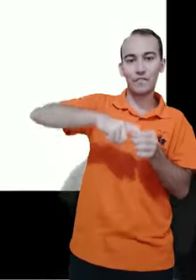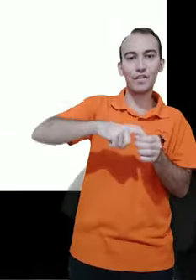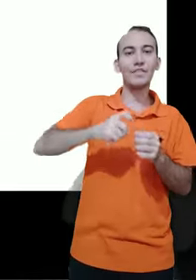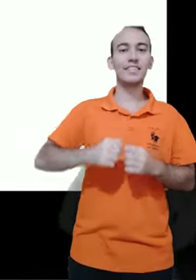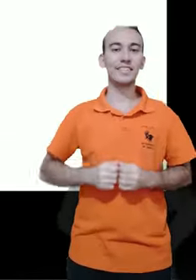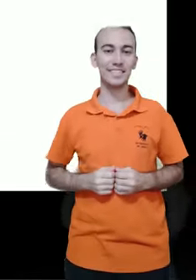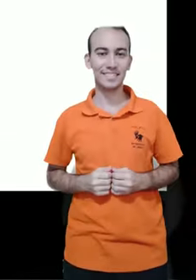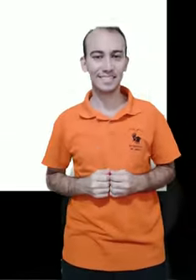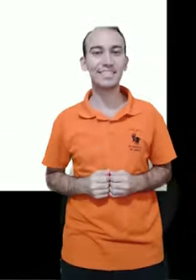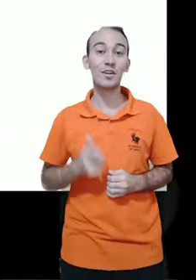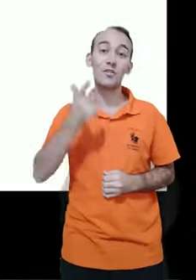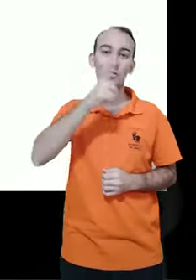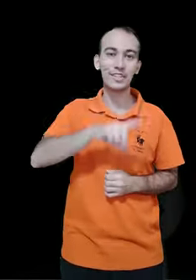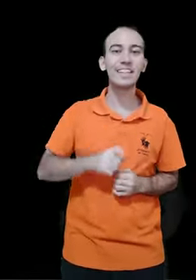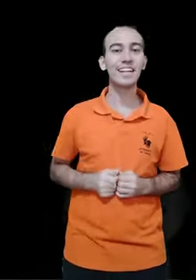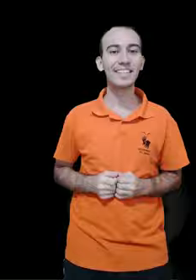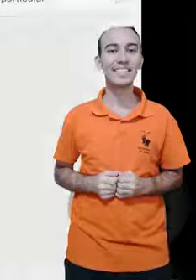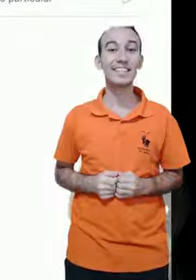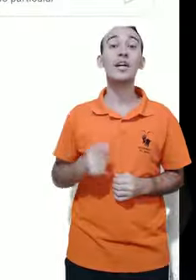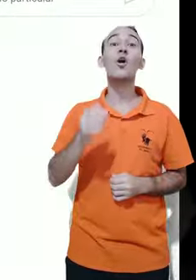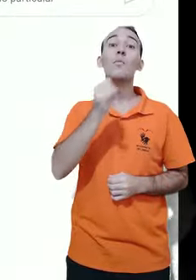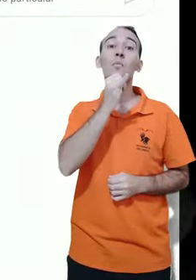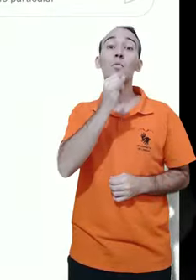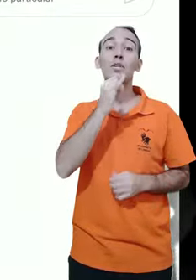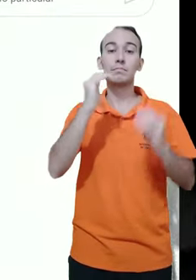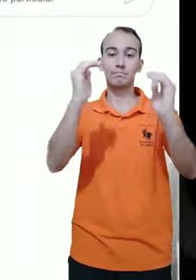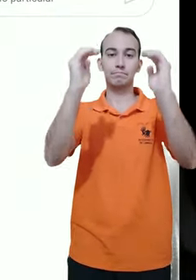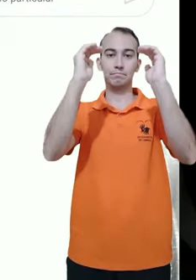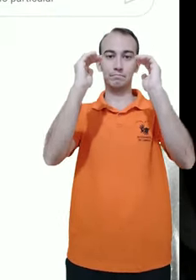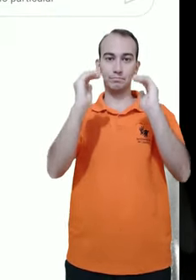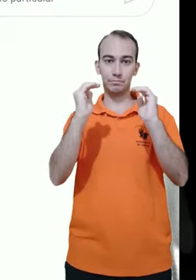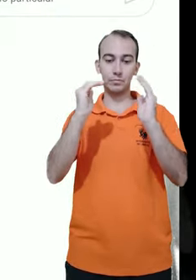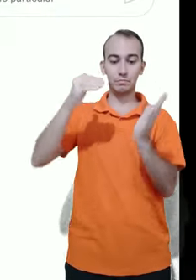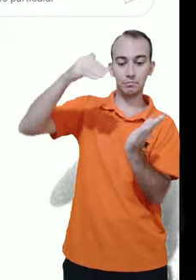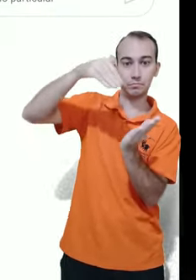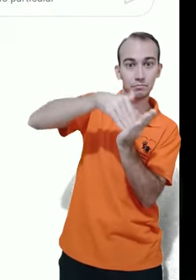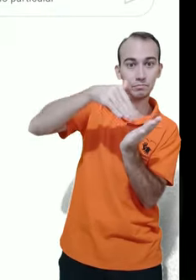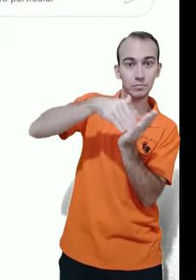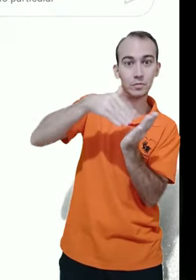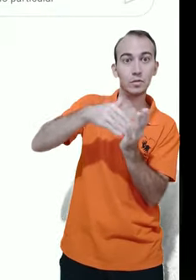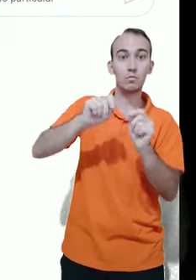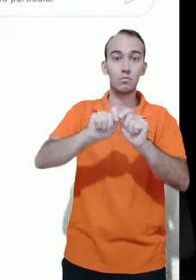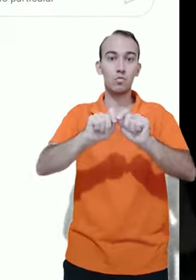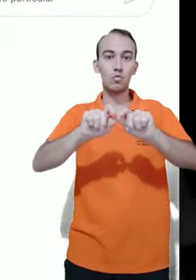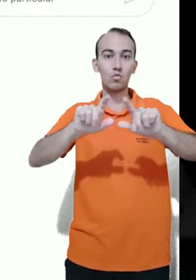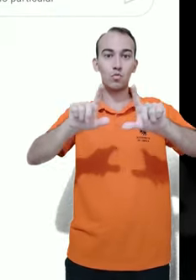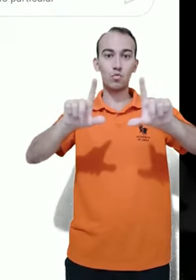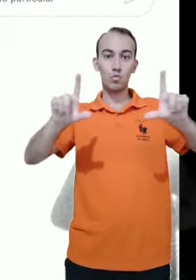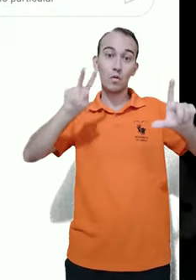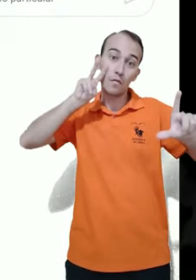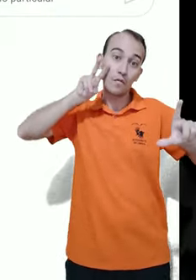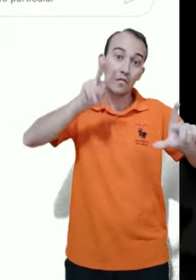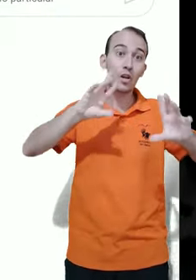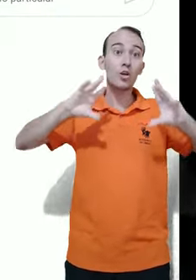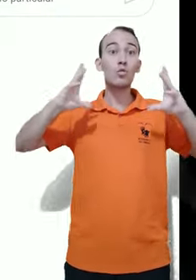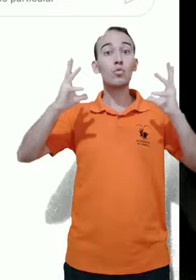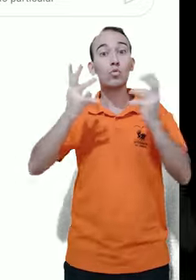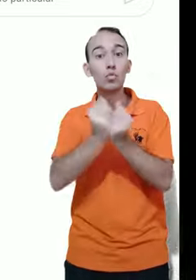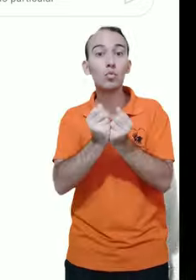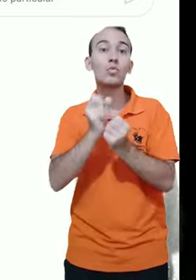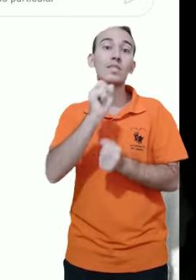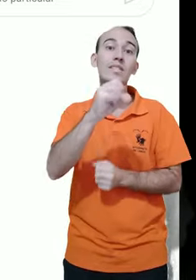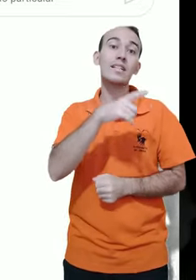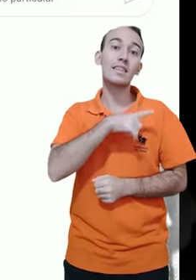Clique na seta no canto superior esquerdo e ao clicar no box na parte inferior da tela ele se